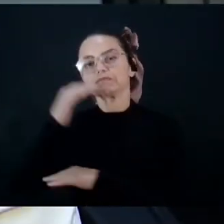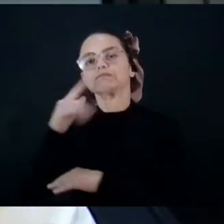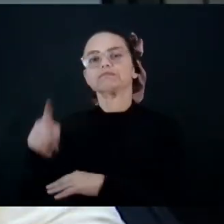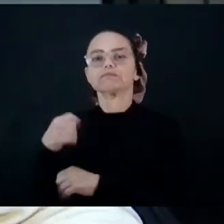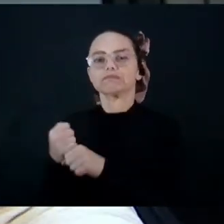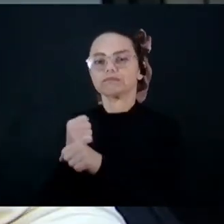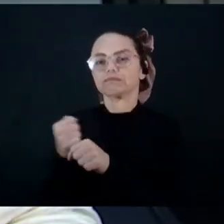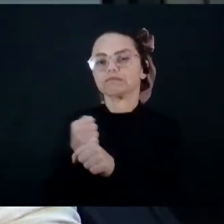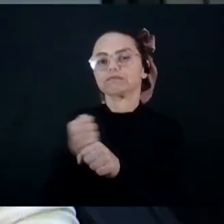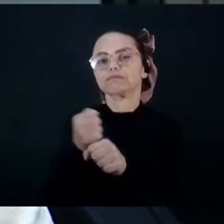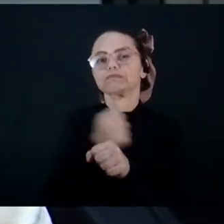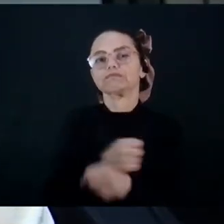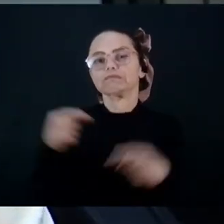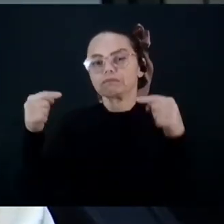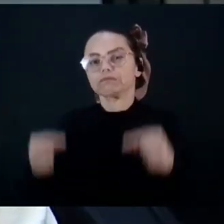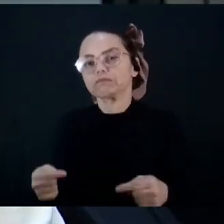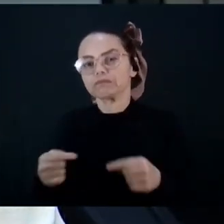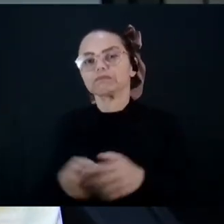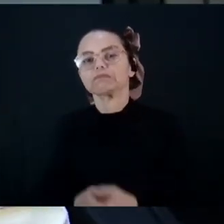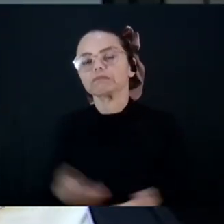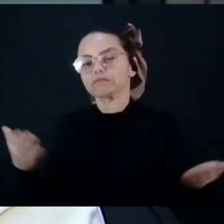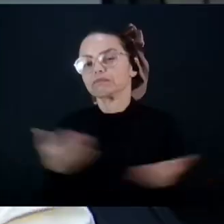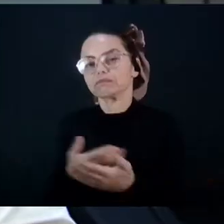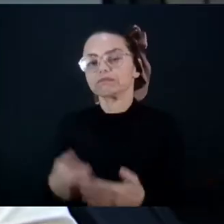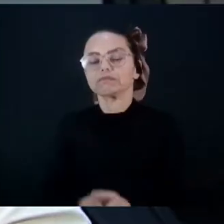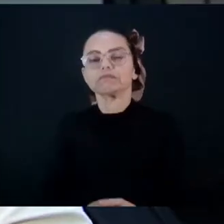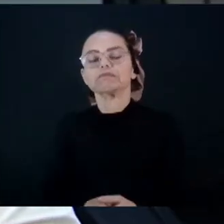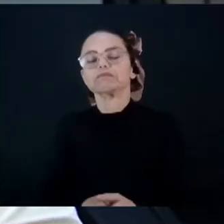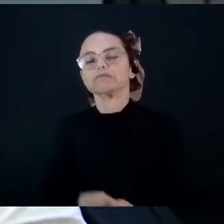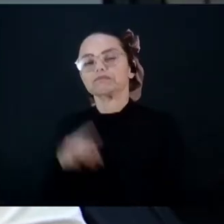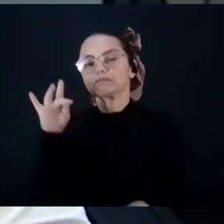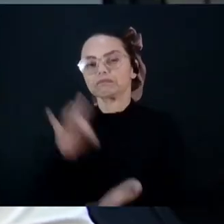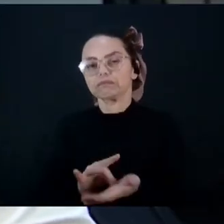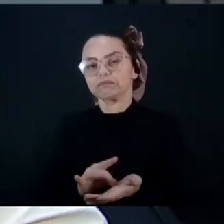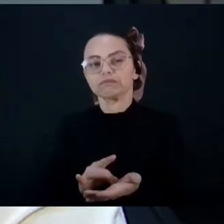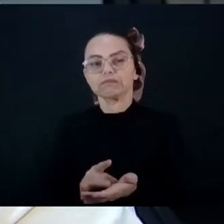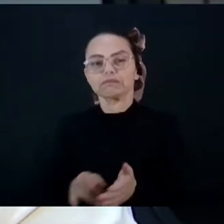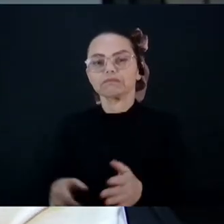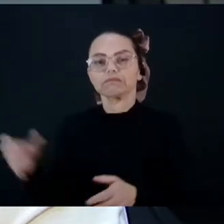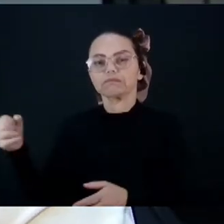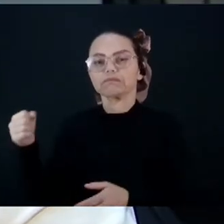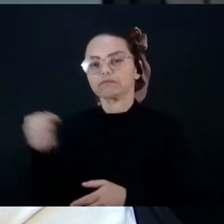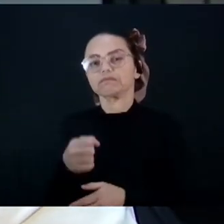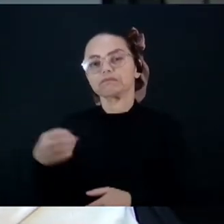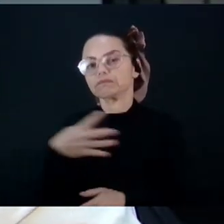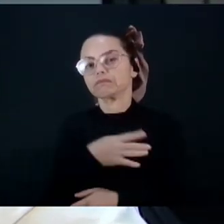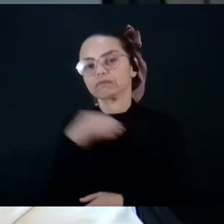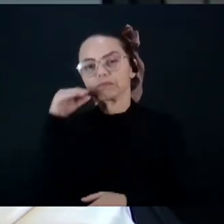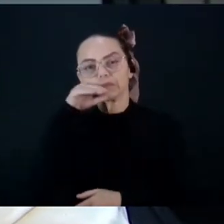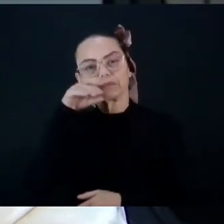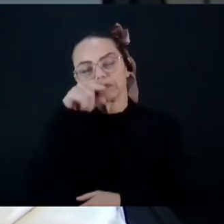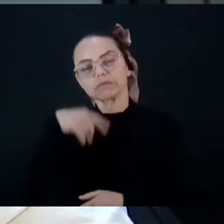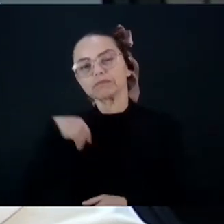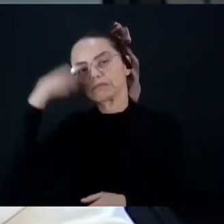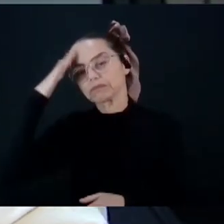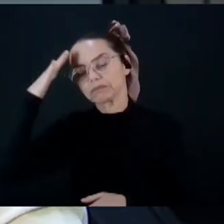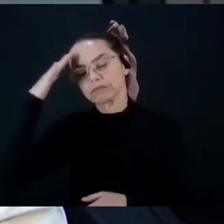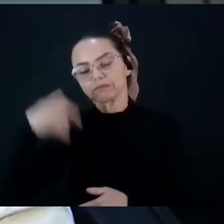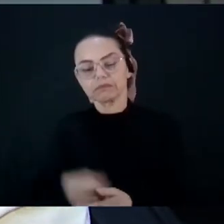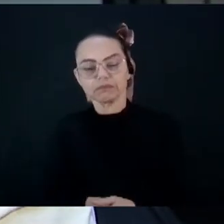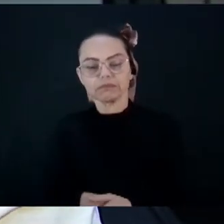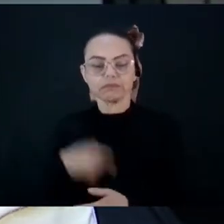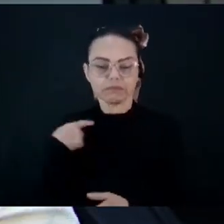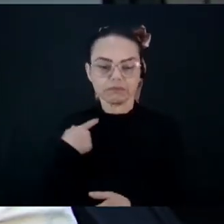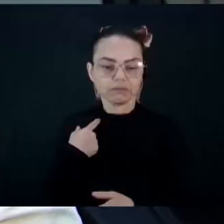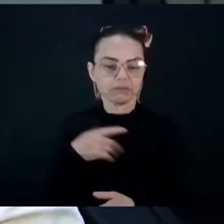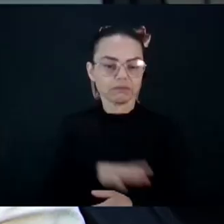próximos desafios. E agora, com essa consolidação, essa chegada desses novos funcionários, a gente entende que estamos deixando o